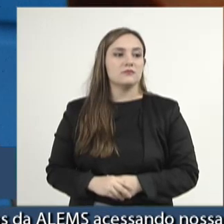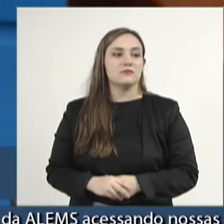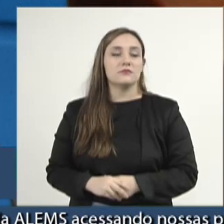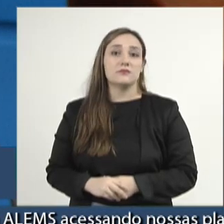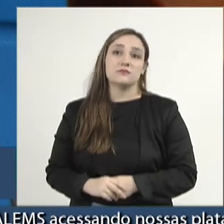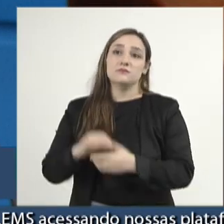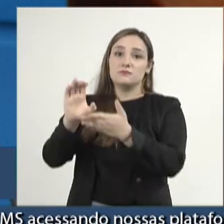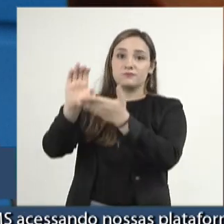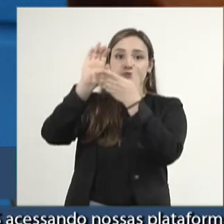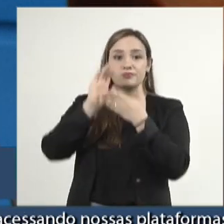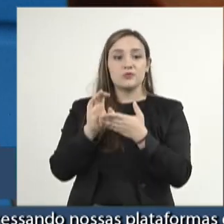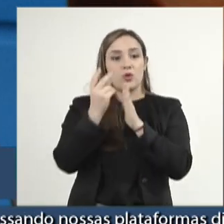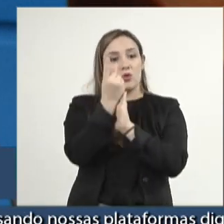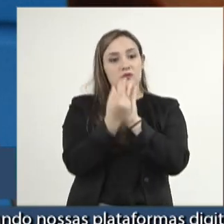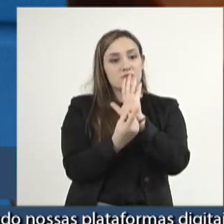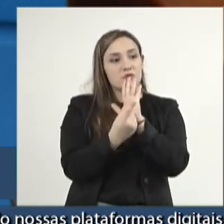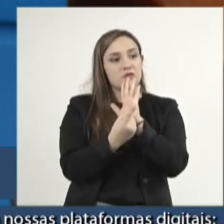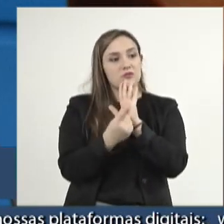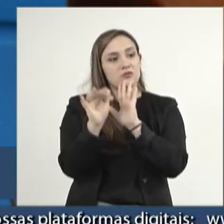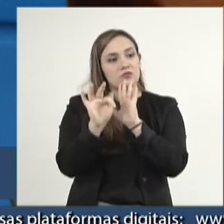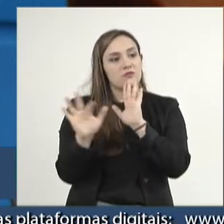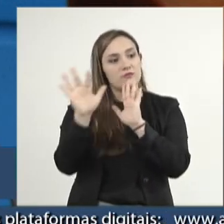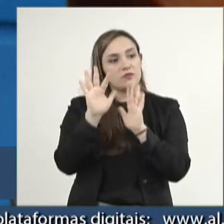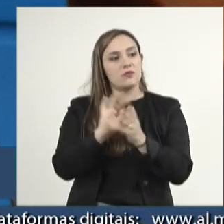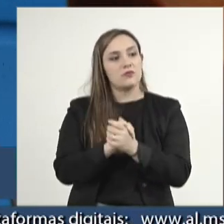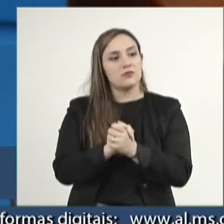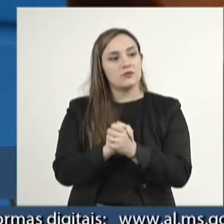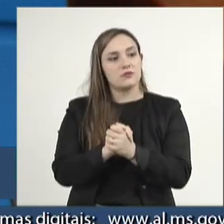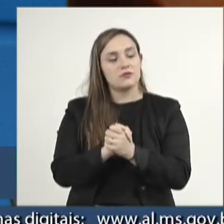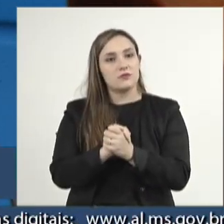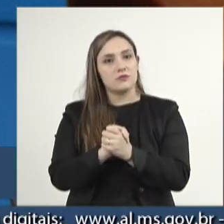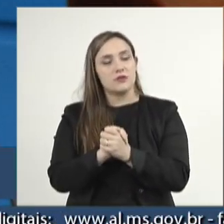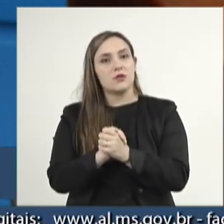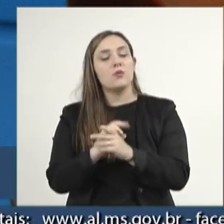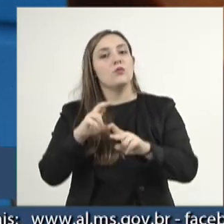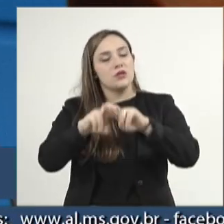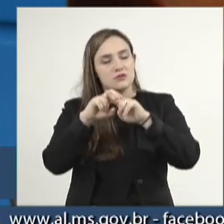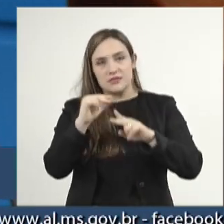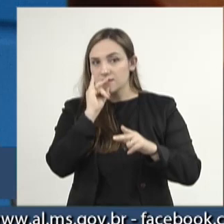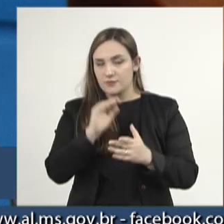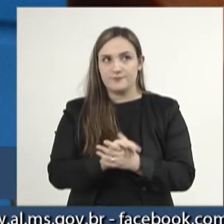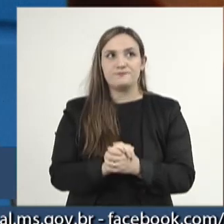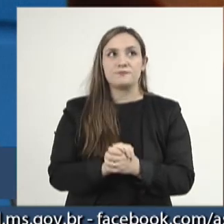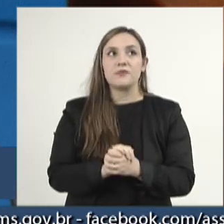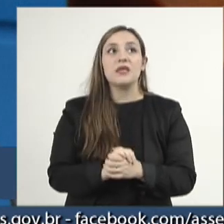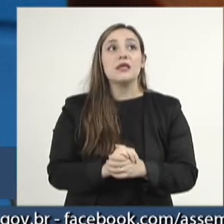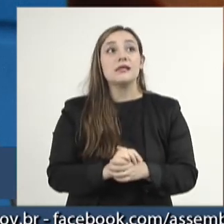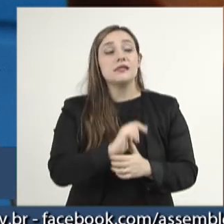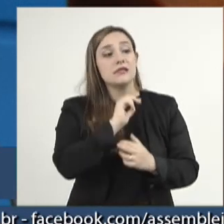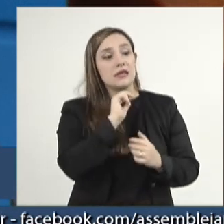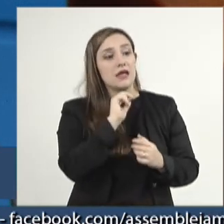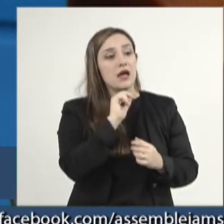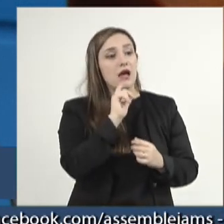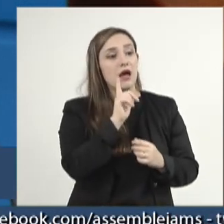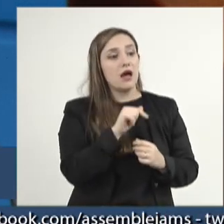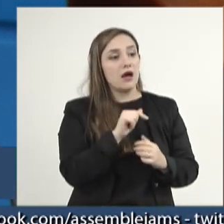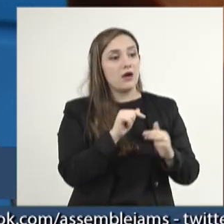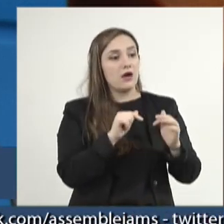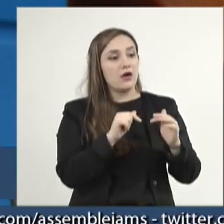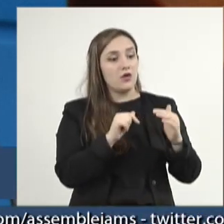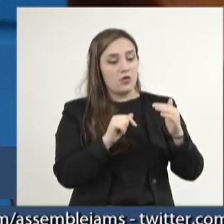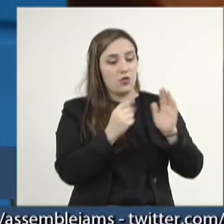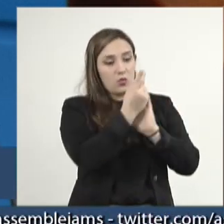União. Ou seja, quem confere a contragarantia para essa operação é o